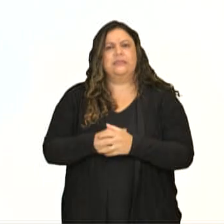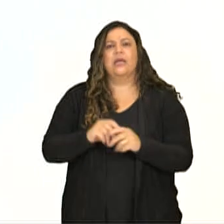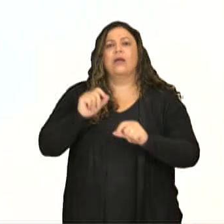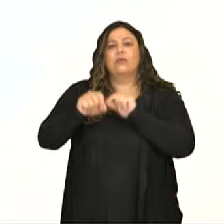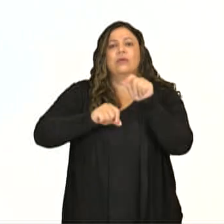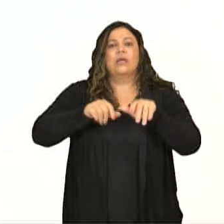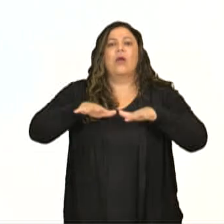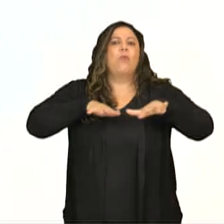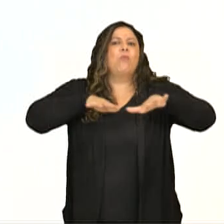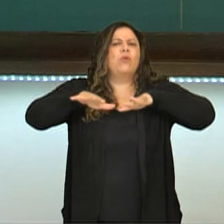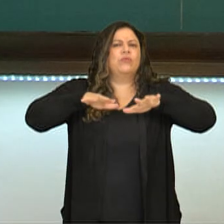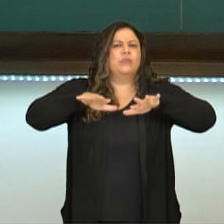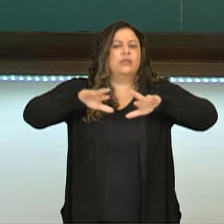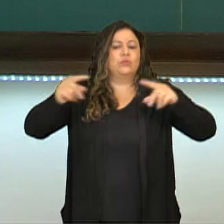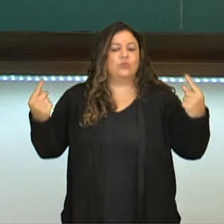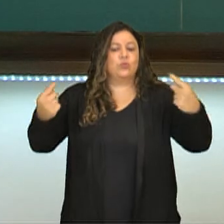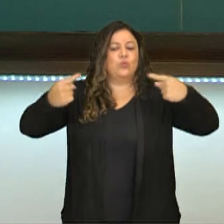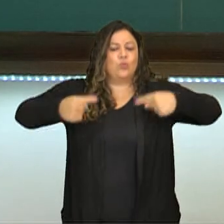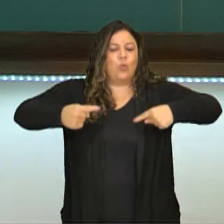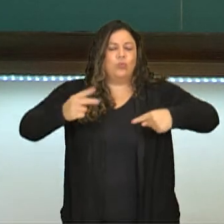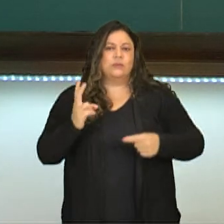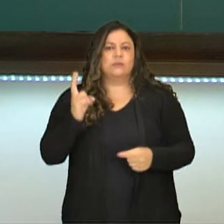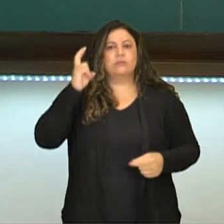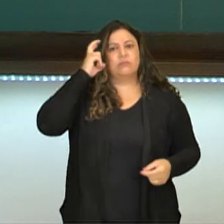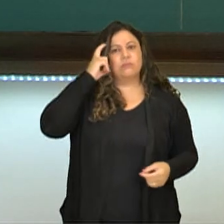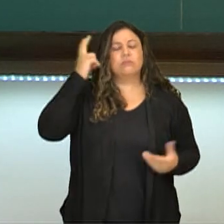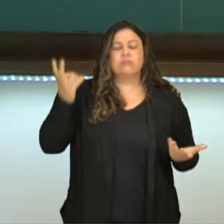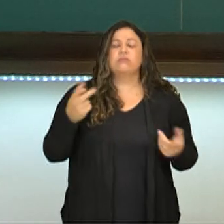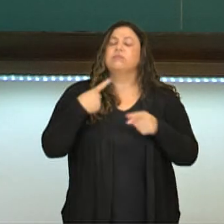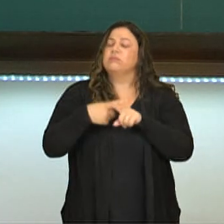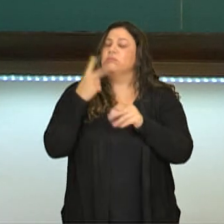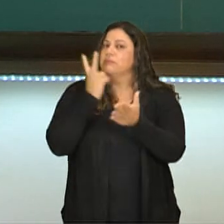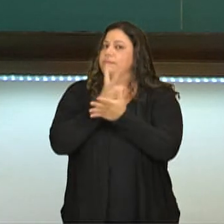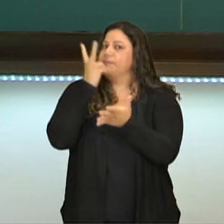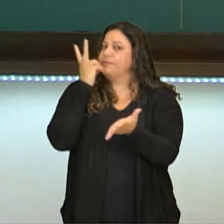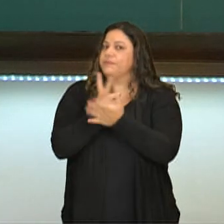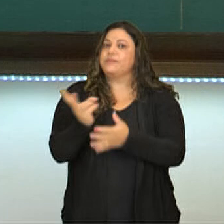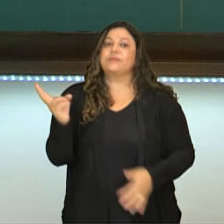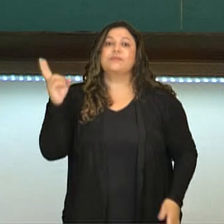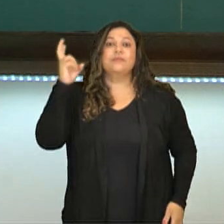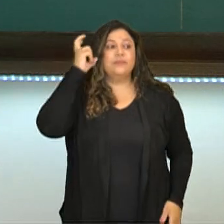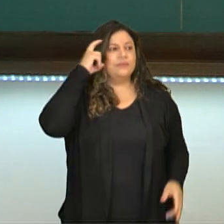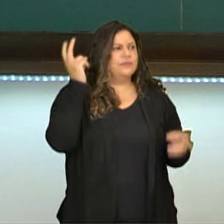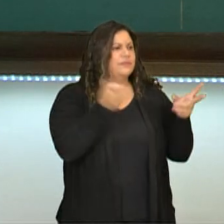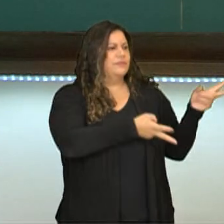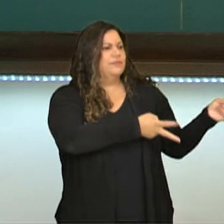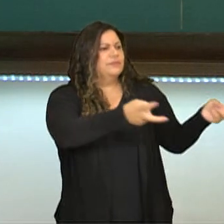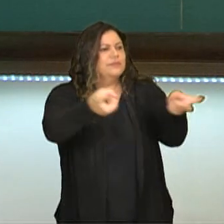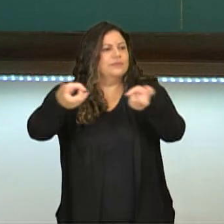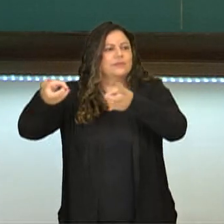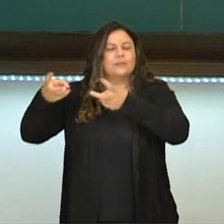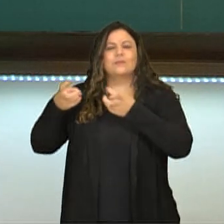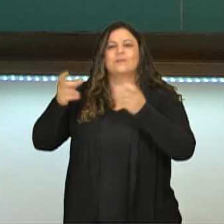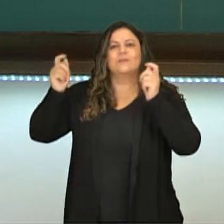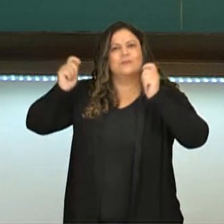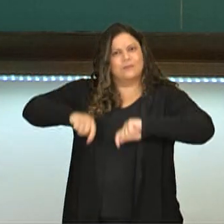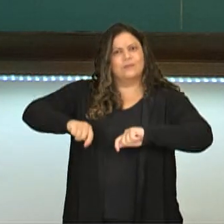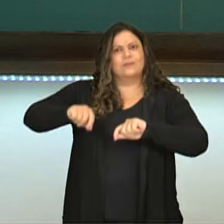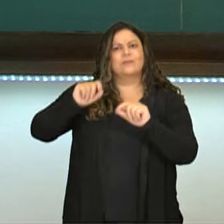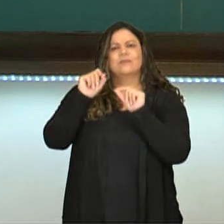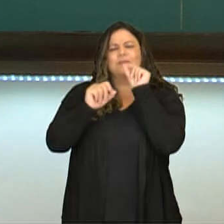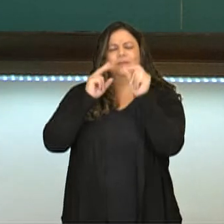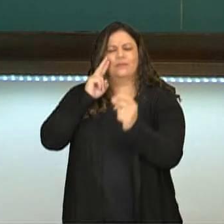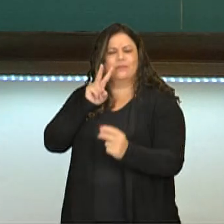movimentos de contracultura, porque sempre a cultura ela é sempre muito vista, principalmente pelo olho